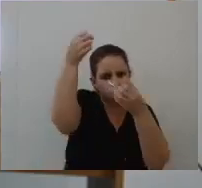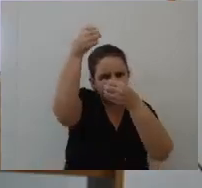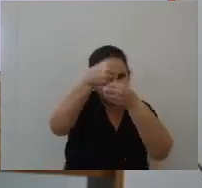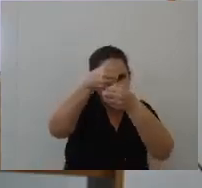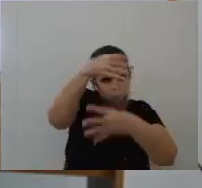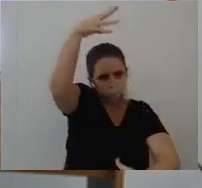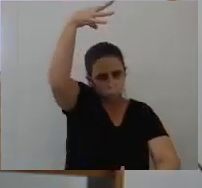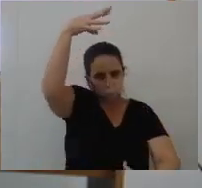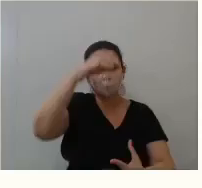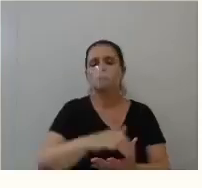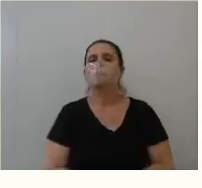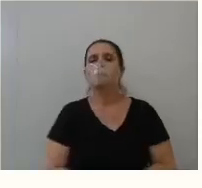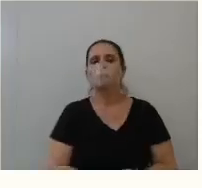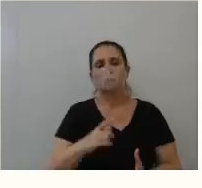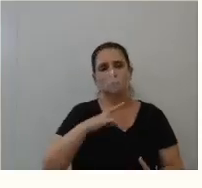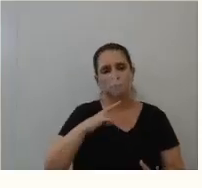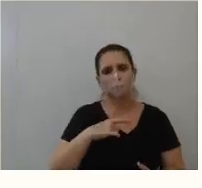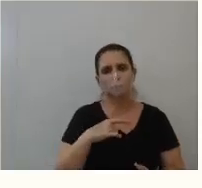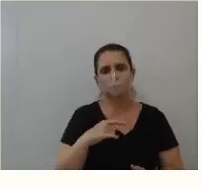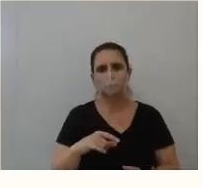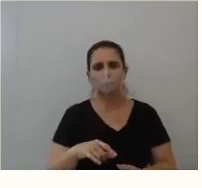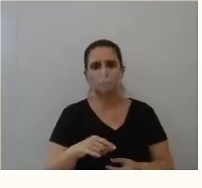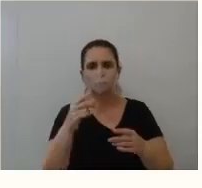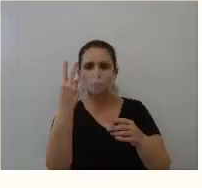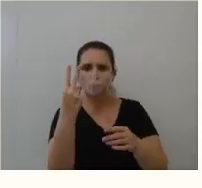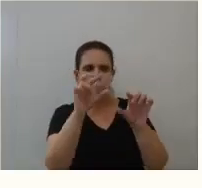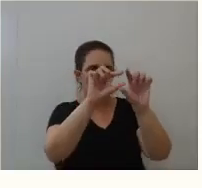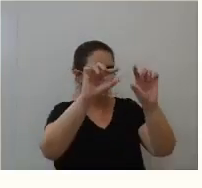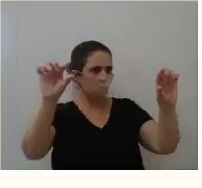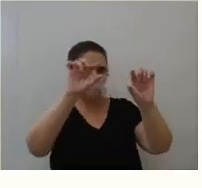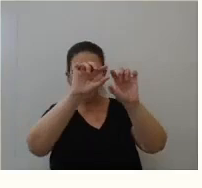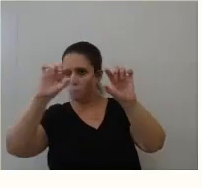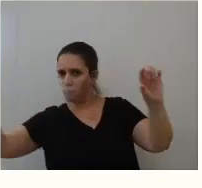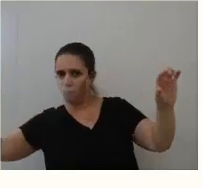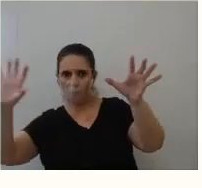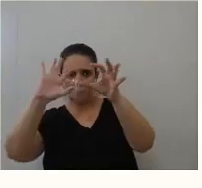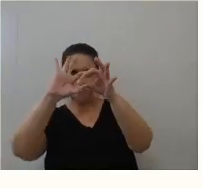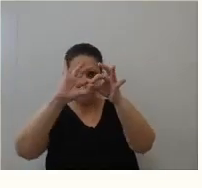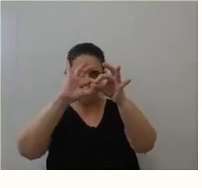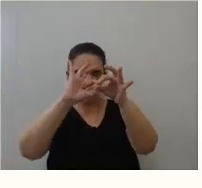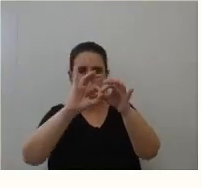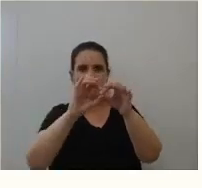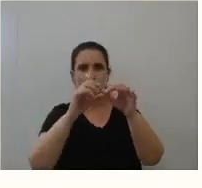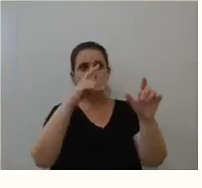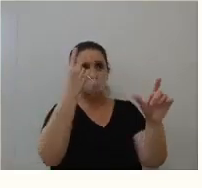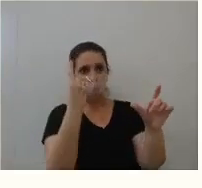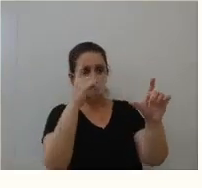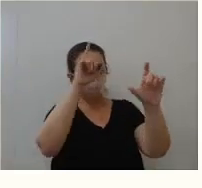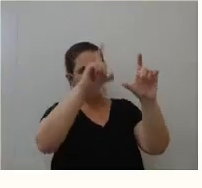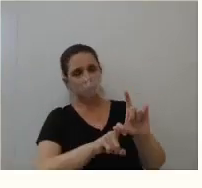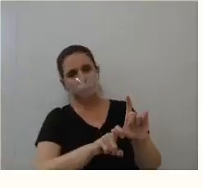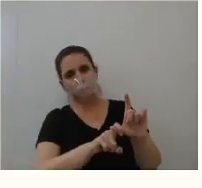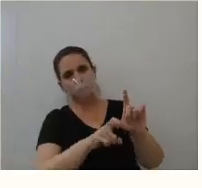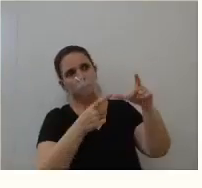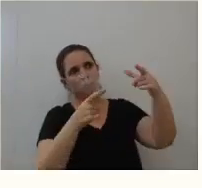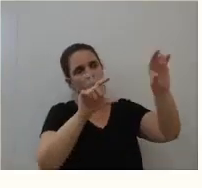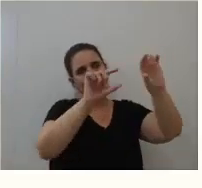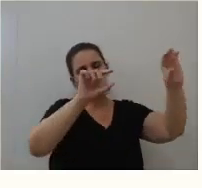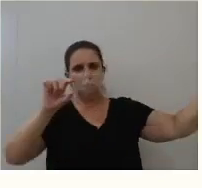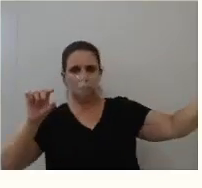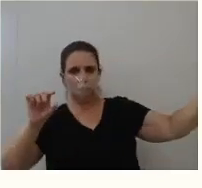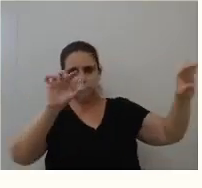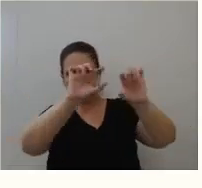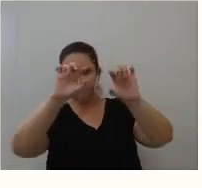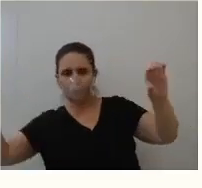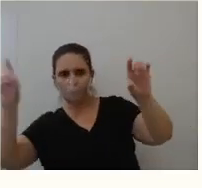temos aí, ó, conjunções subordinativas ligam duas orações, subordinando uma à outra, ou seja, fazendo com que